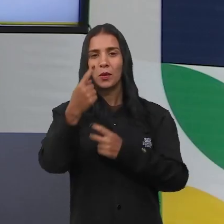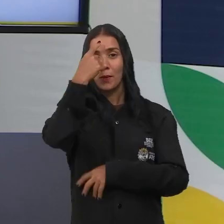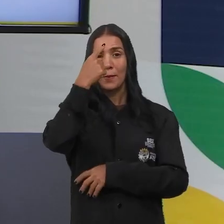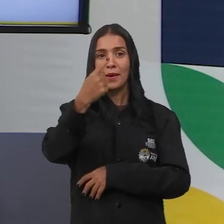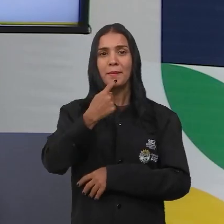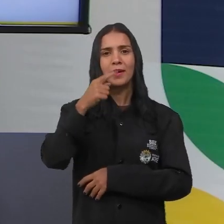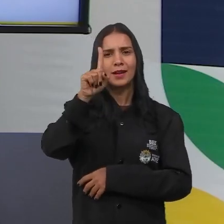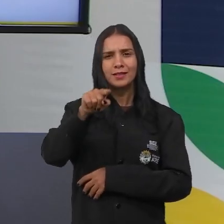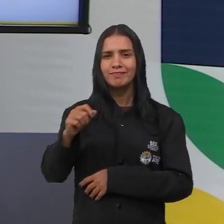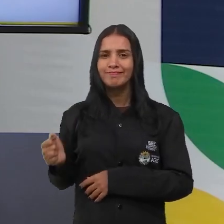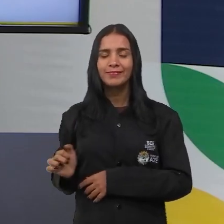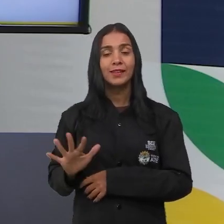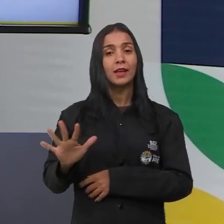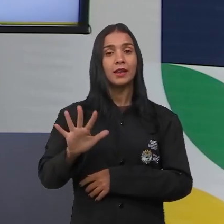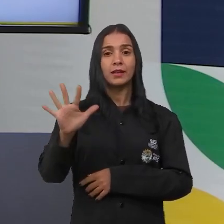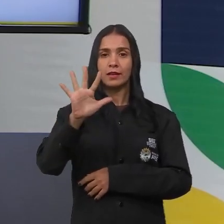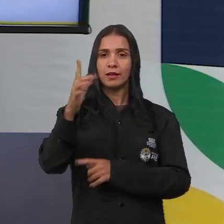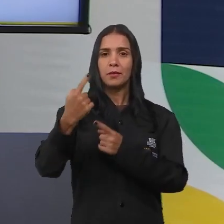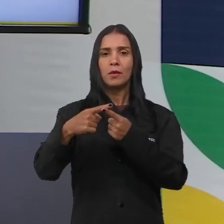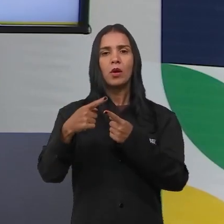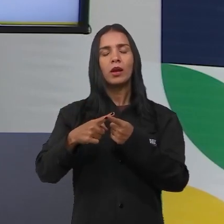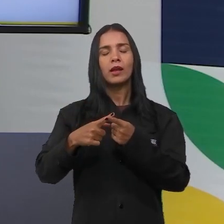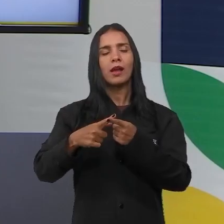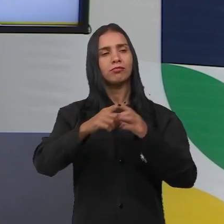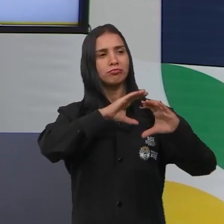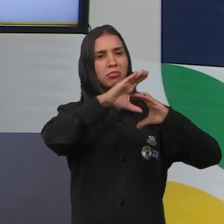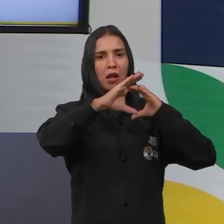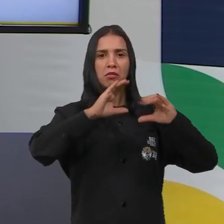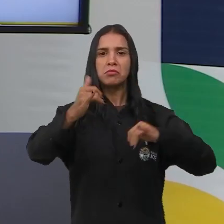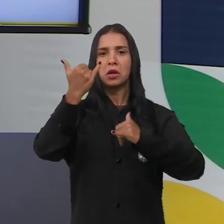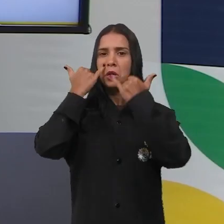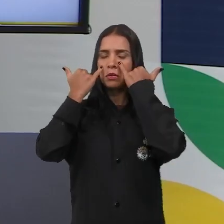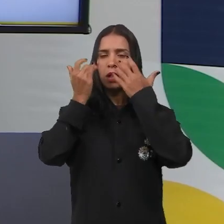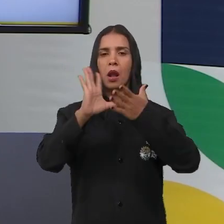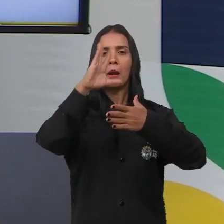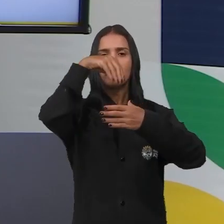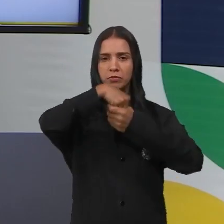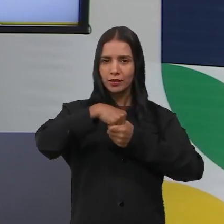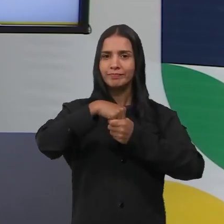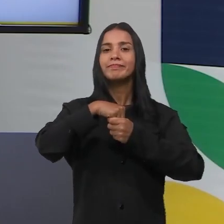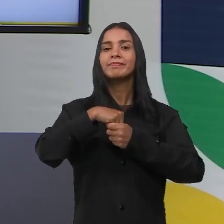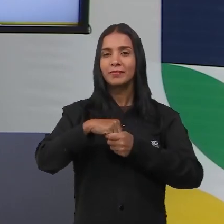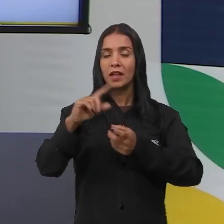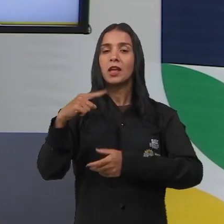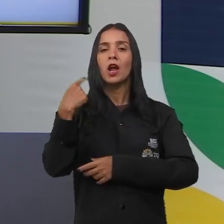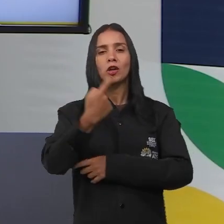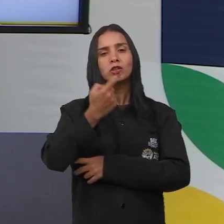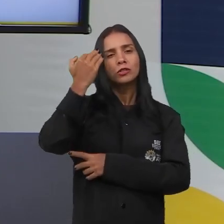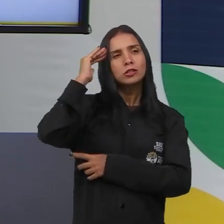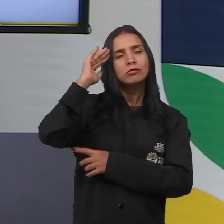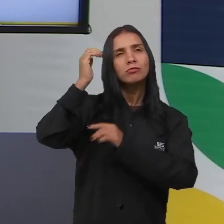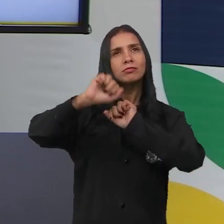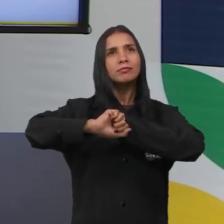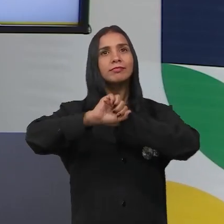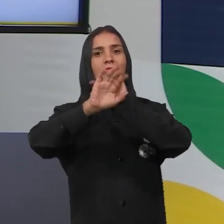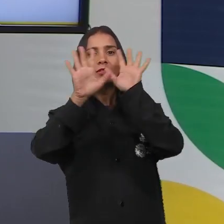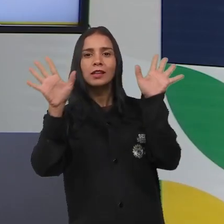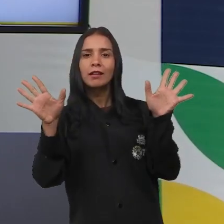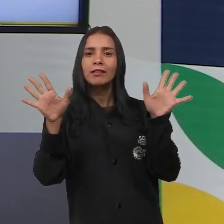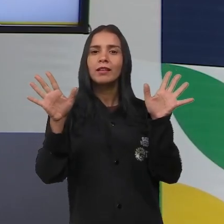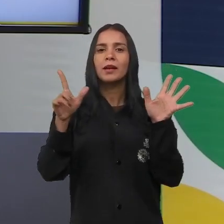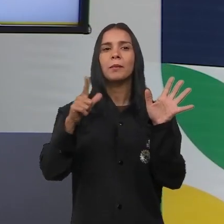é rica, né? Ela traz muitas informações e faz a gente entender o que